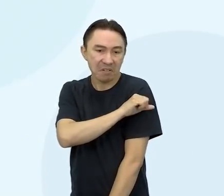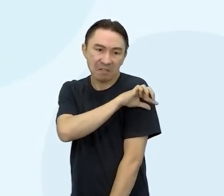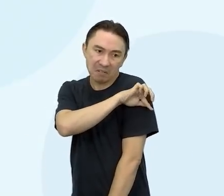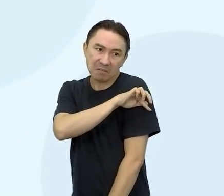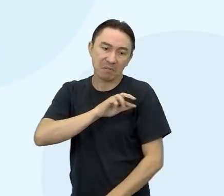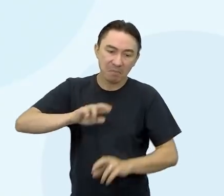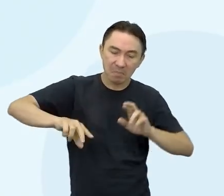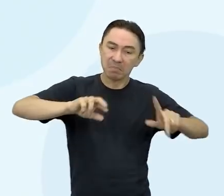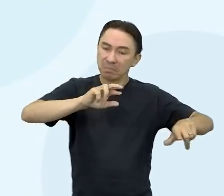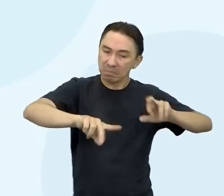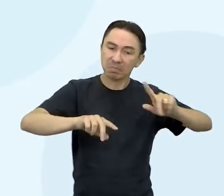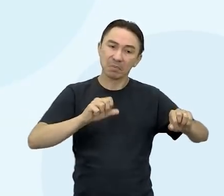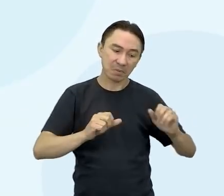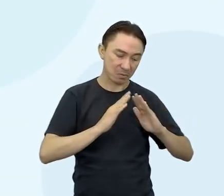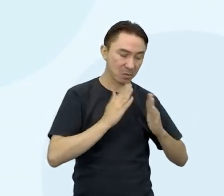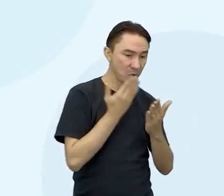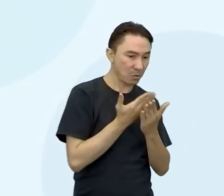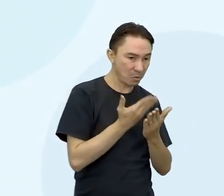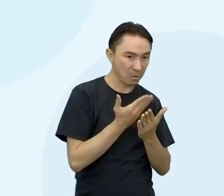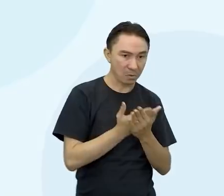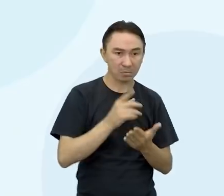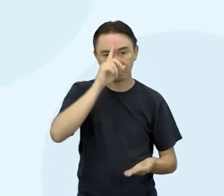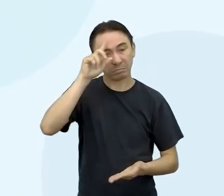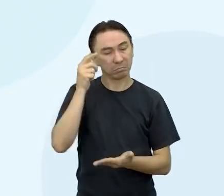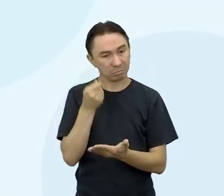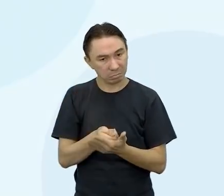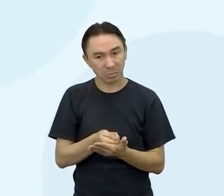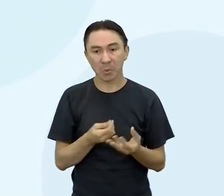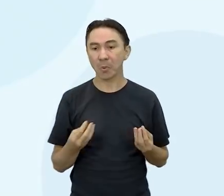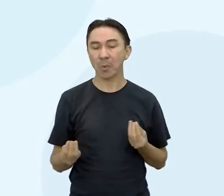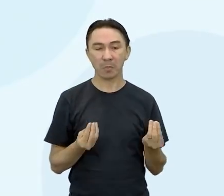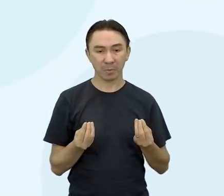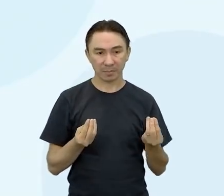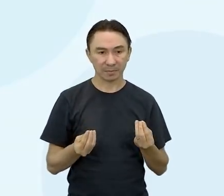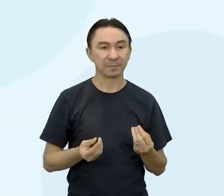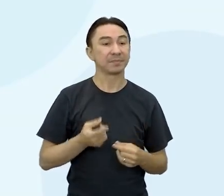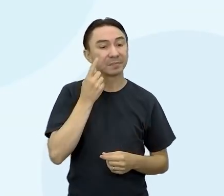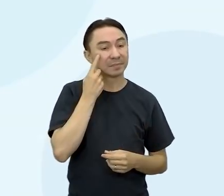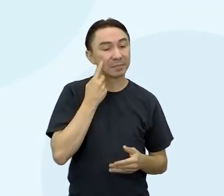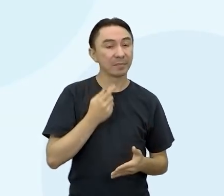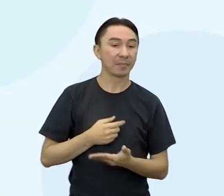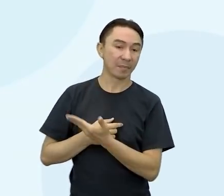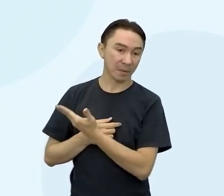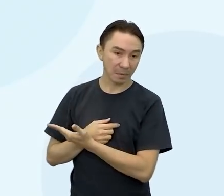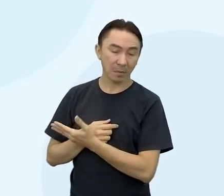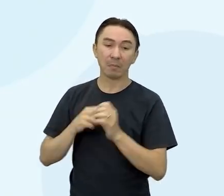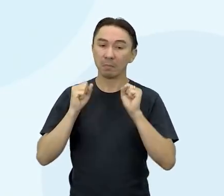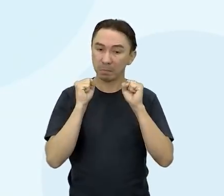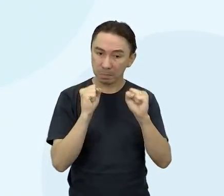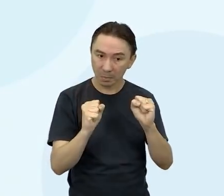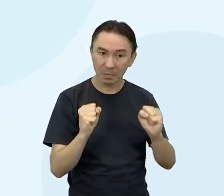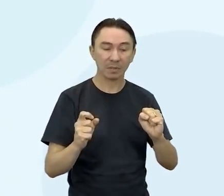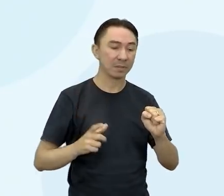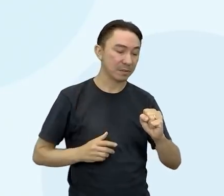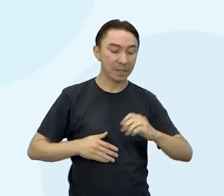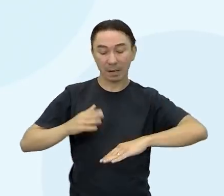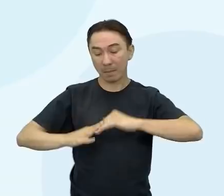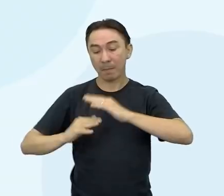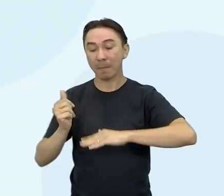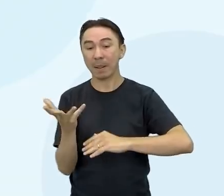articular para fazer esses agrupamentos. Como está no slide, vocês podem focar nas habilidades